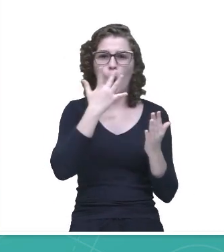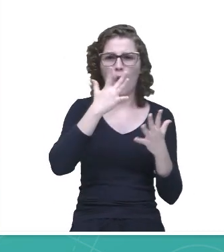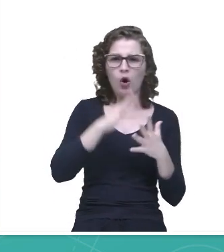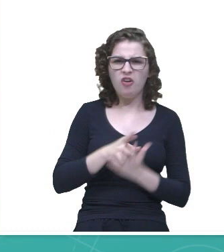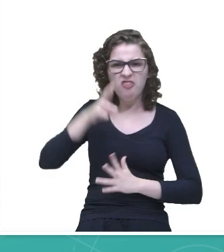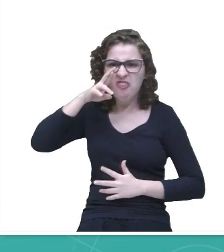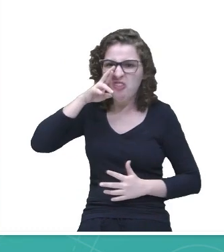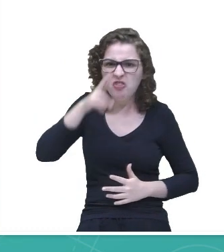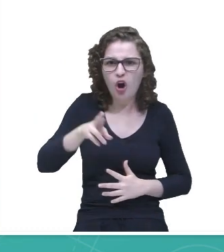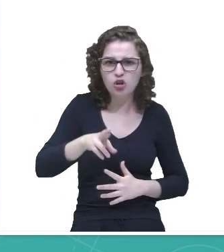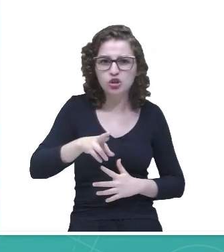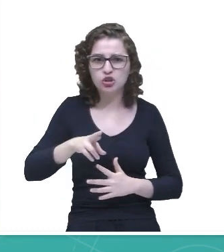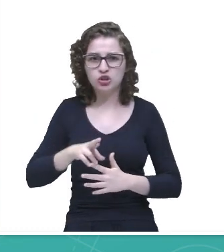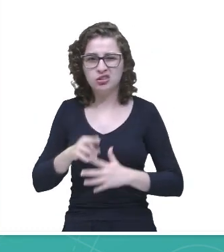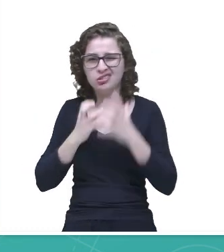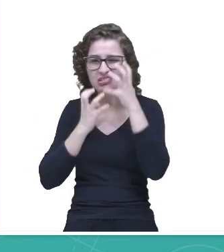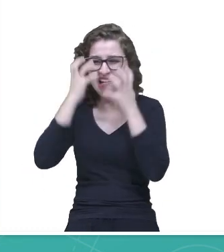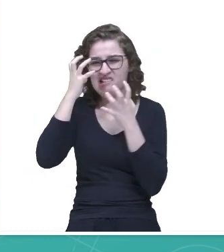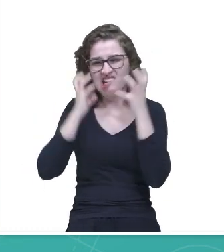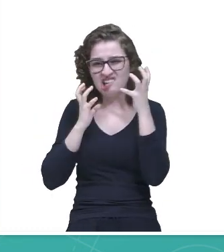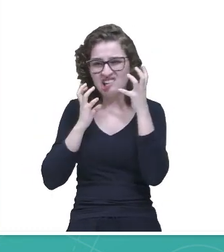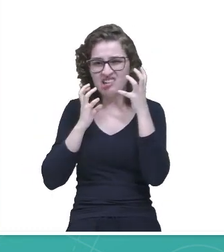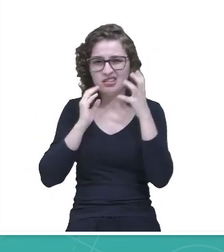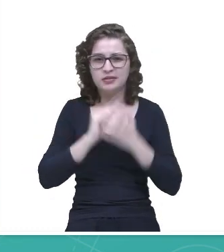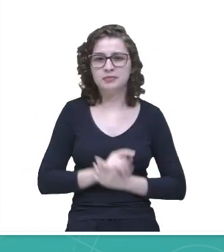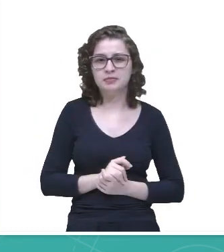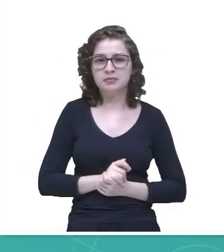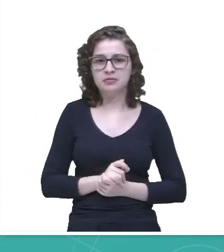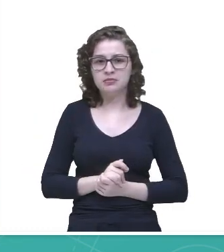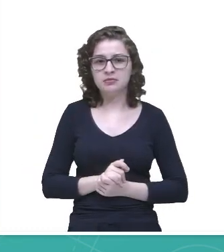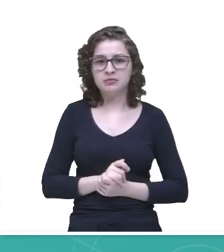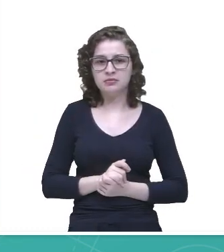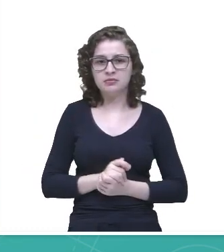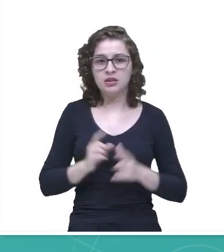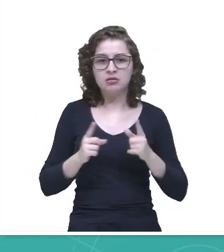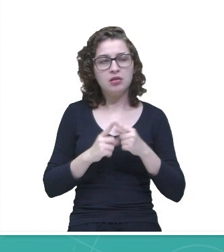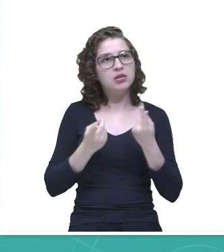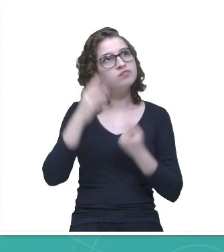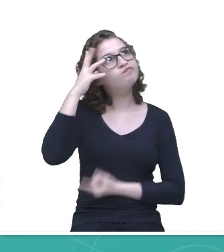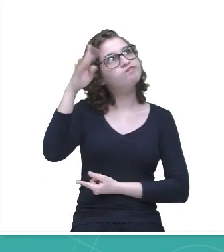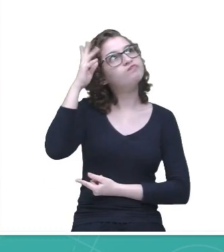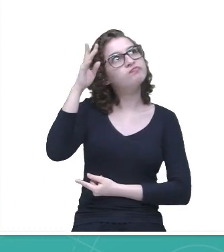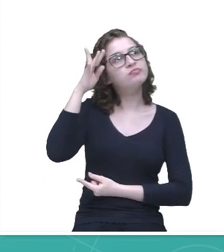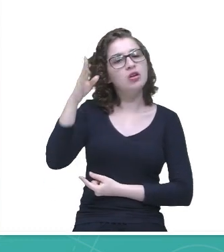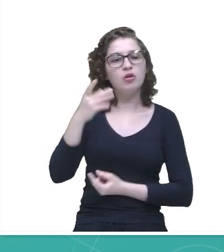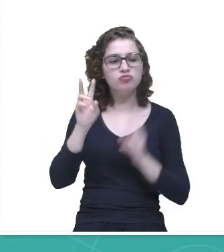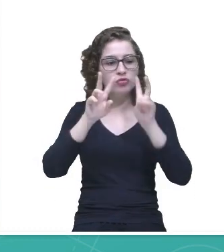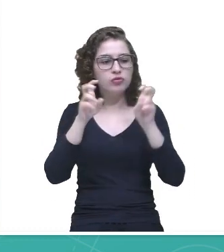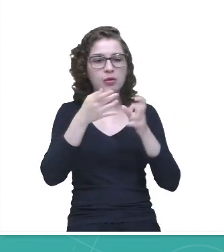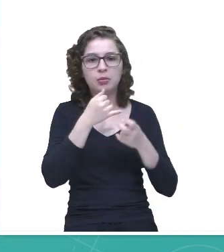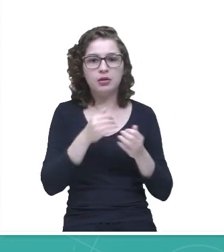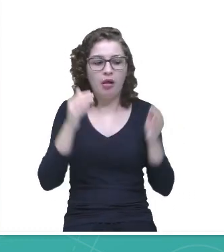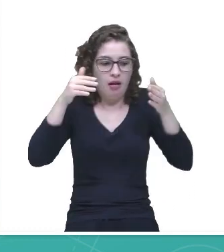e vibrantes, figuras distorcidas, e por vezes se utilizavam da abstração para tratar temas como